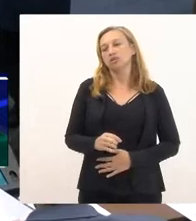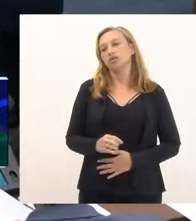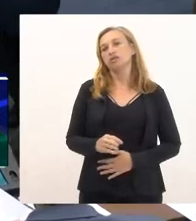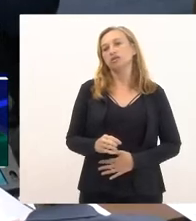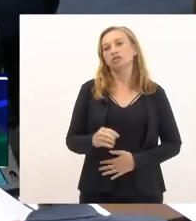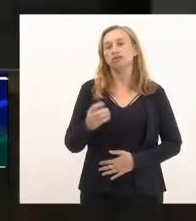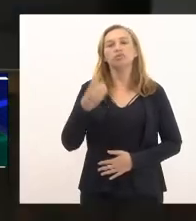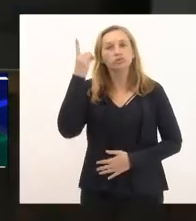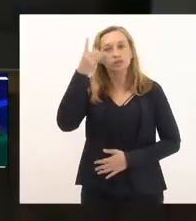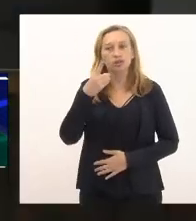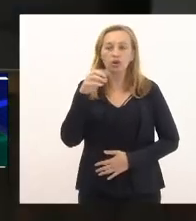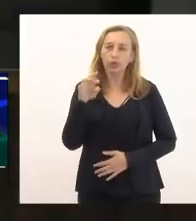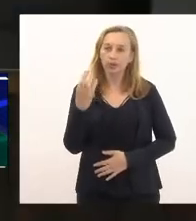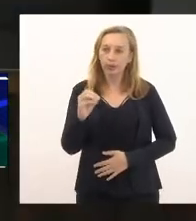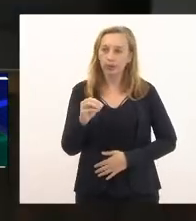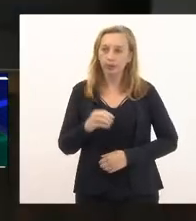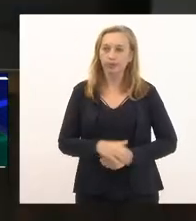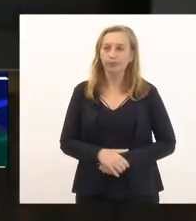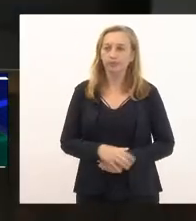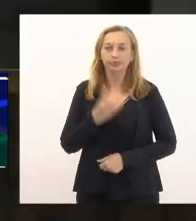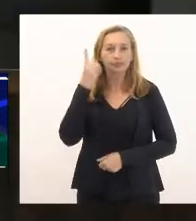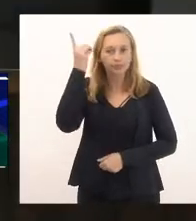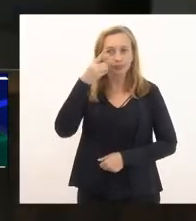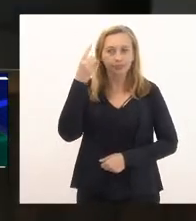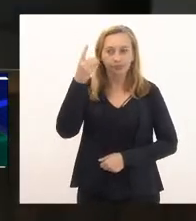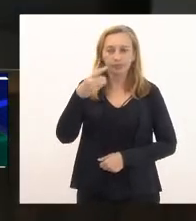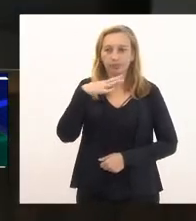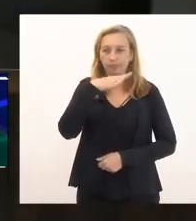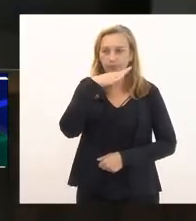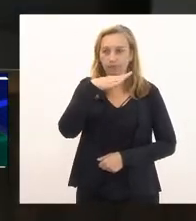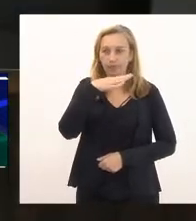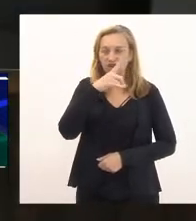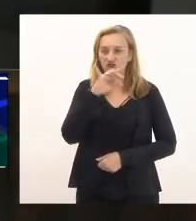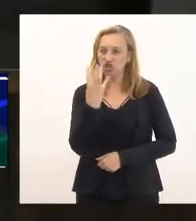Deputado Eurico Júnior. Deputado Chico Machado.